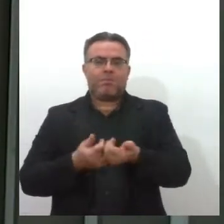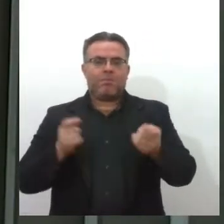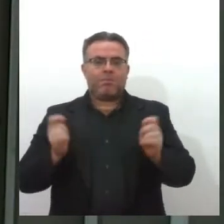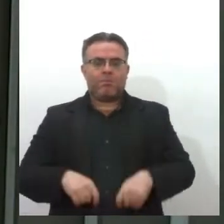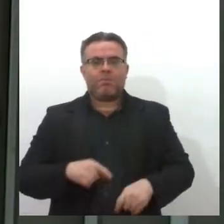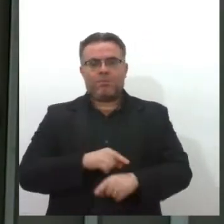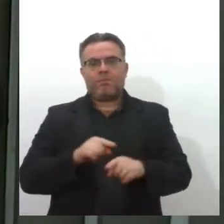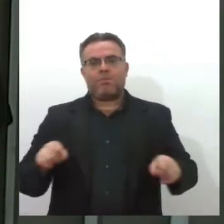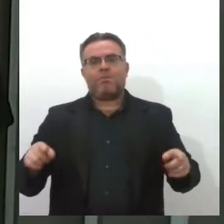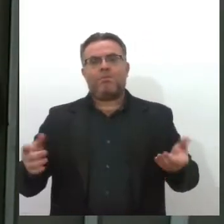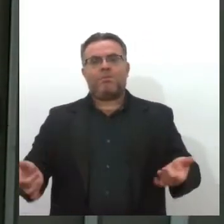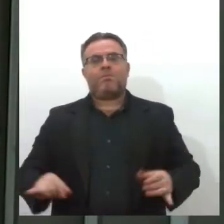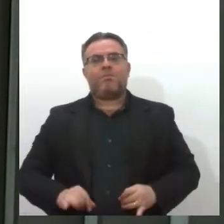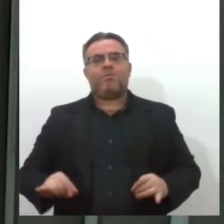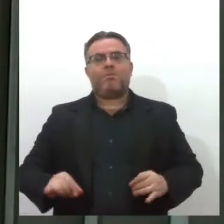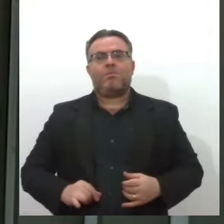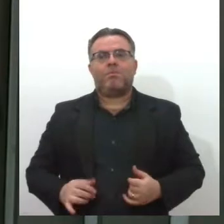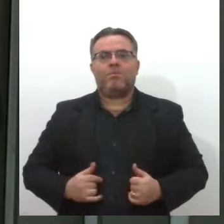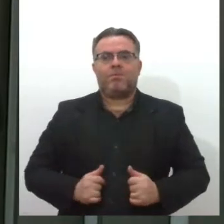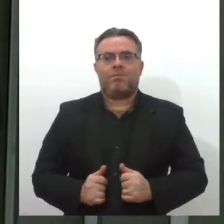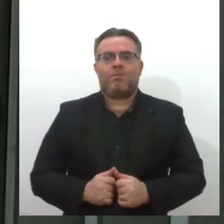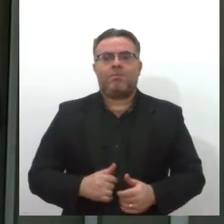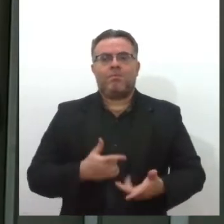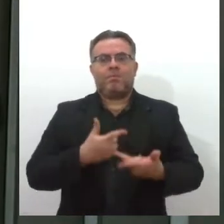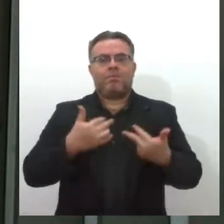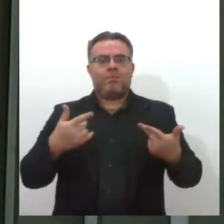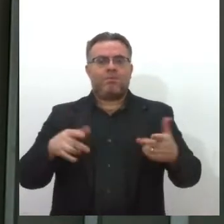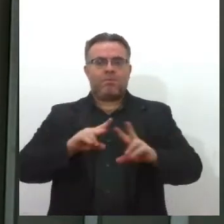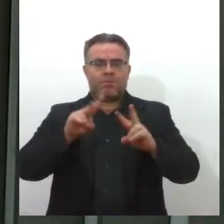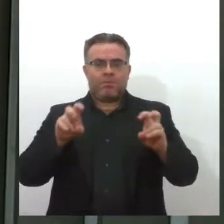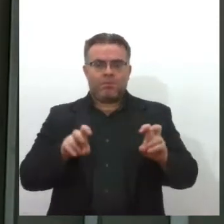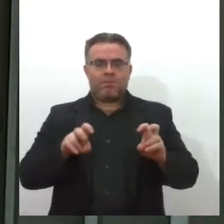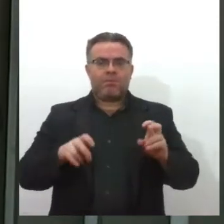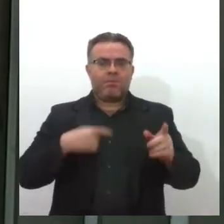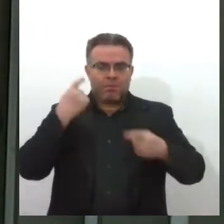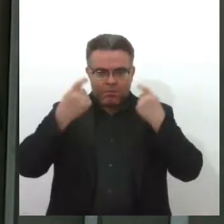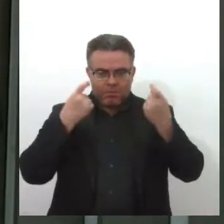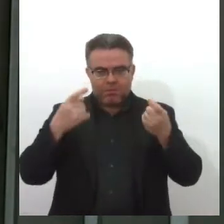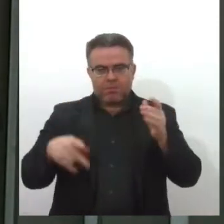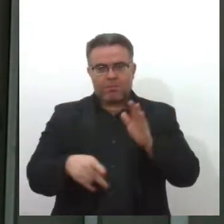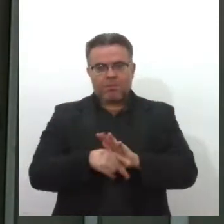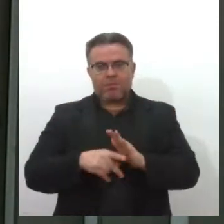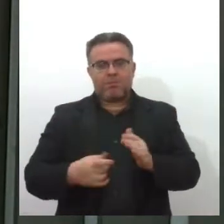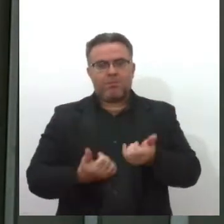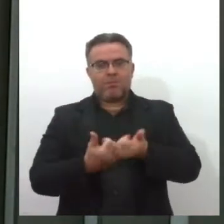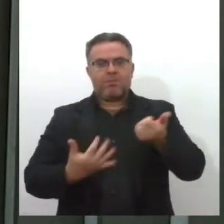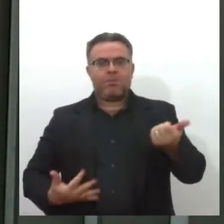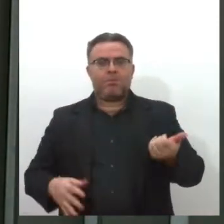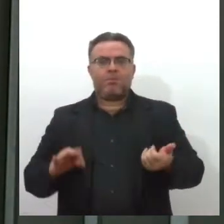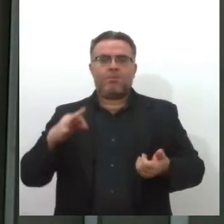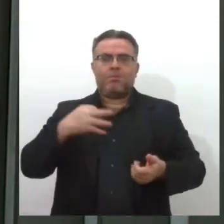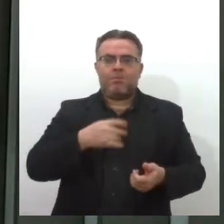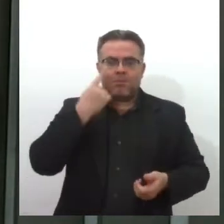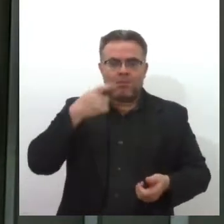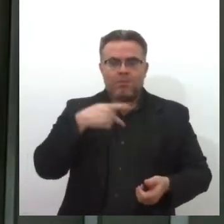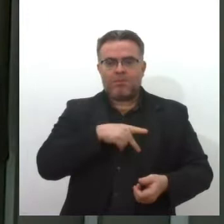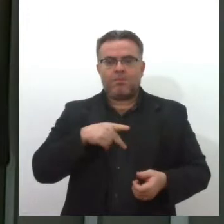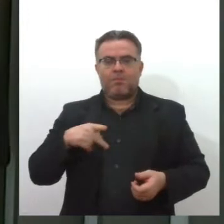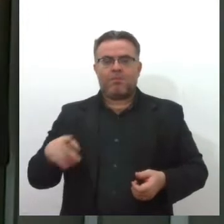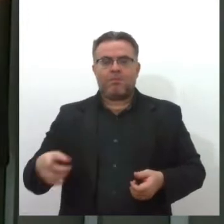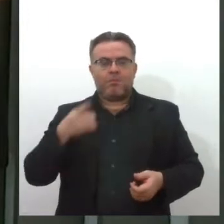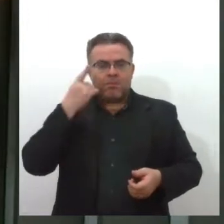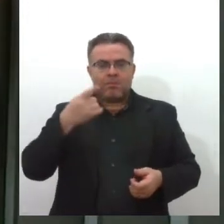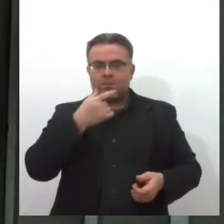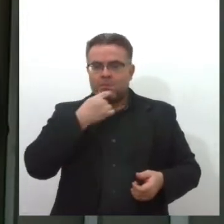pessoas que estavam em situação mais vulnerável, várias questões. Foi uma preocupação também da mesa diretora, de todos os deputados, do presidente Luciano